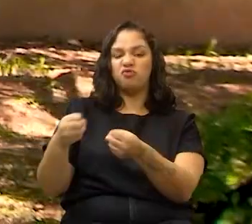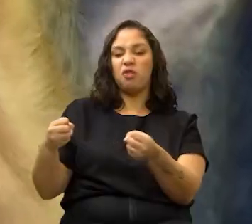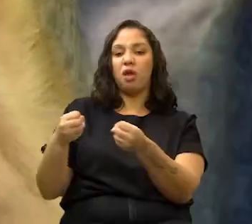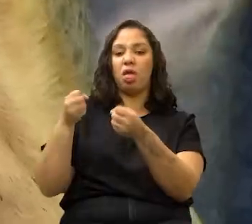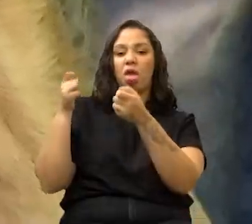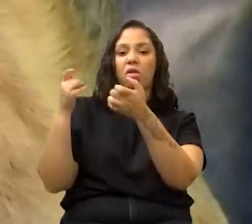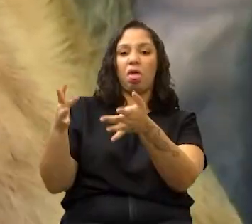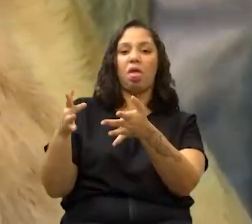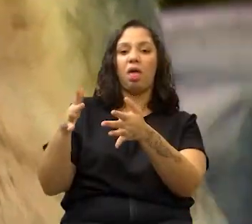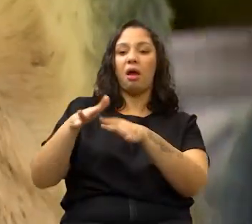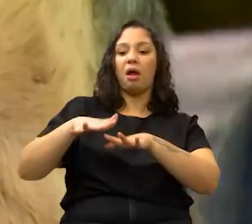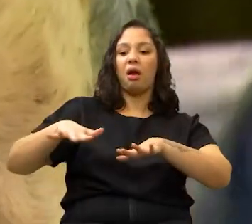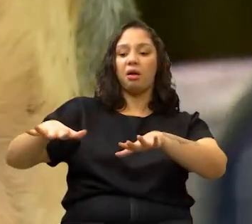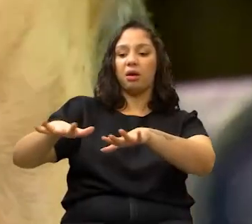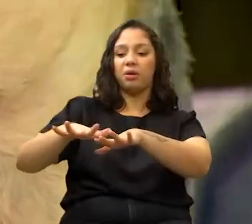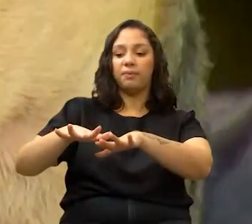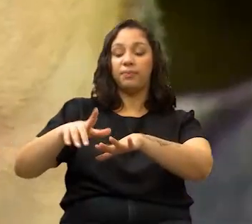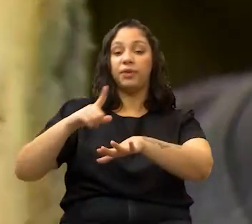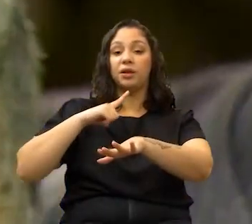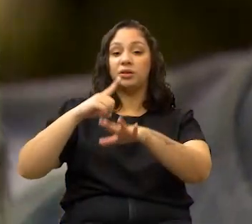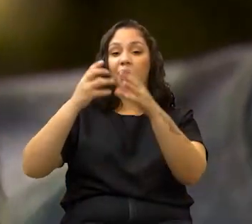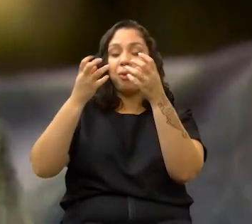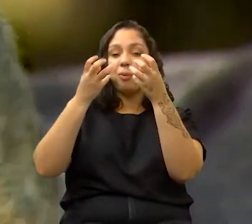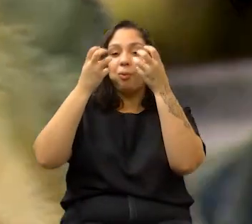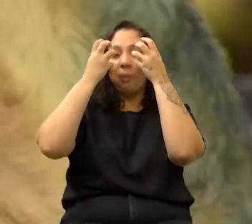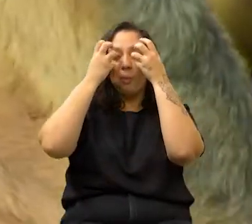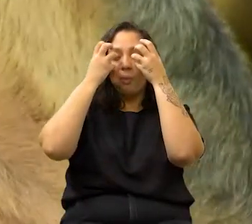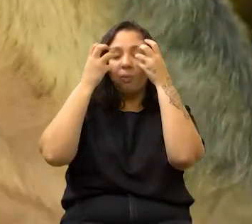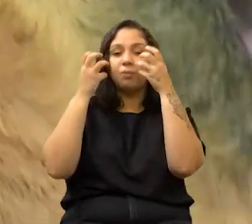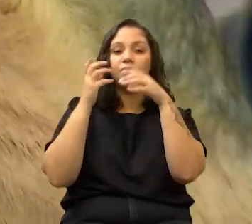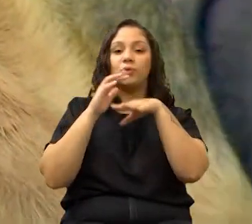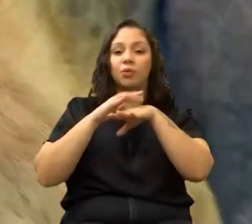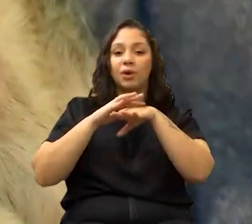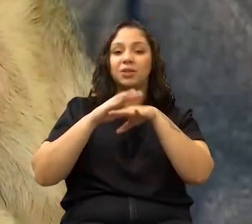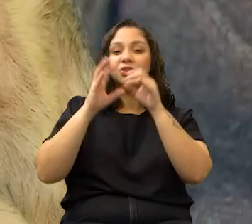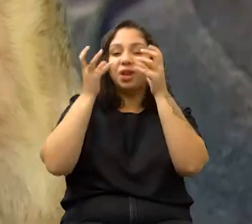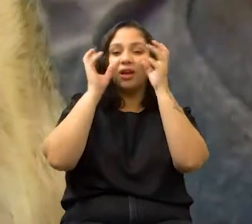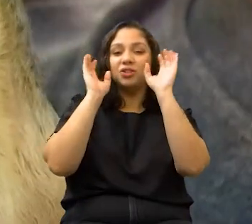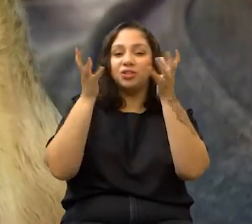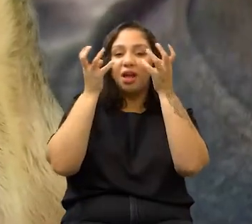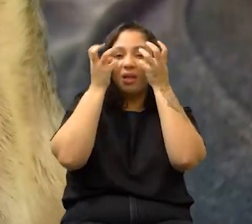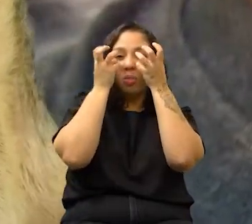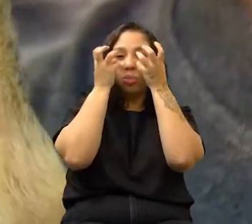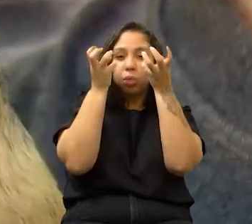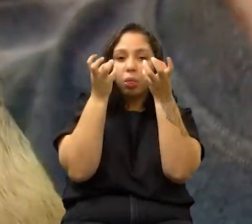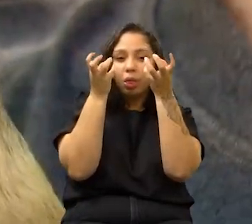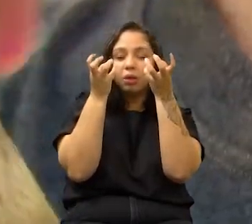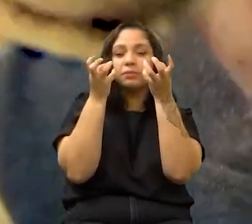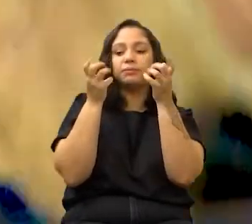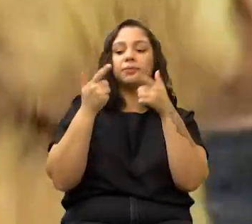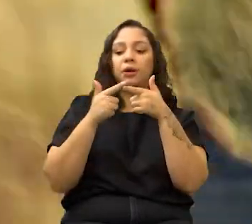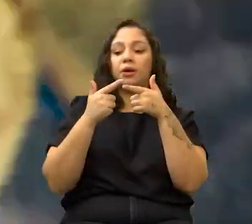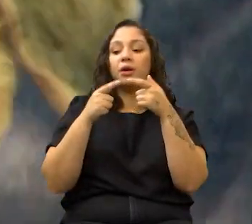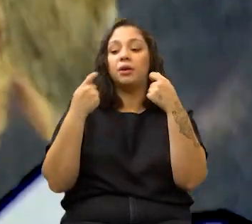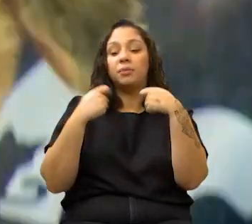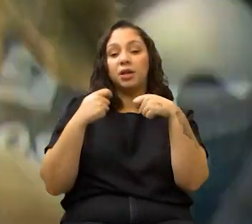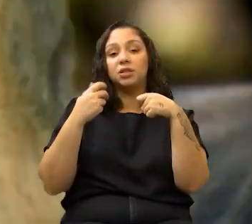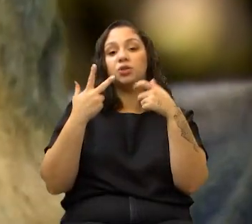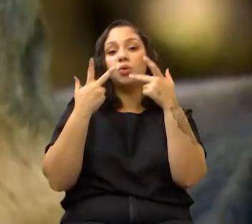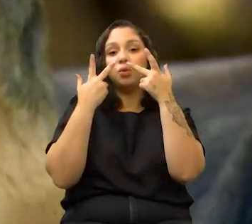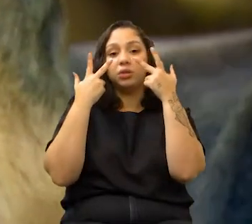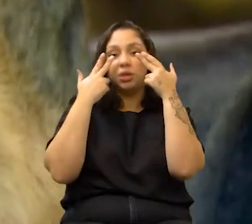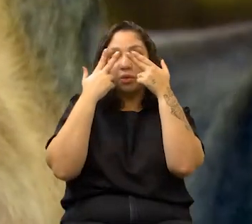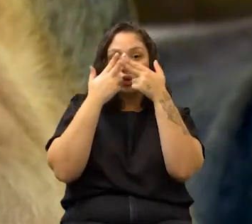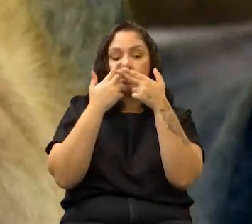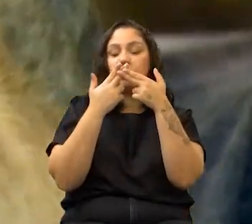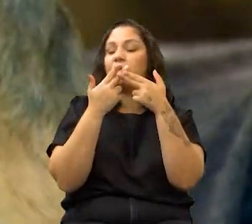Tá? Ele tinha glaucoma nos 2 olhos, os olhos já estavam bem saltados, precisou passar por cirurgia, não teve